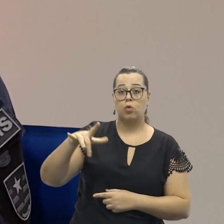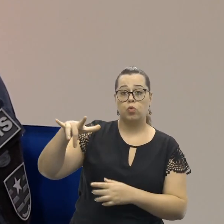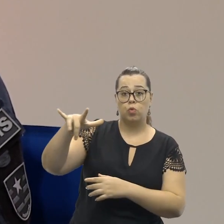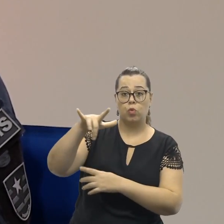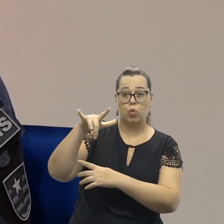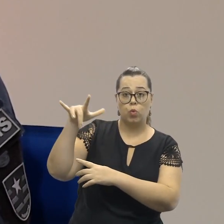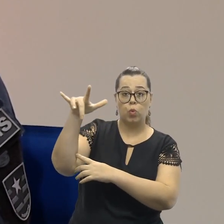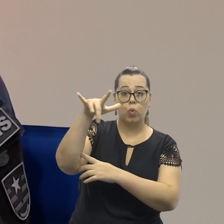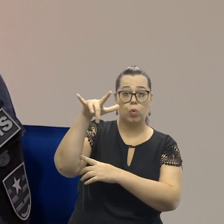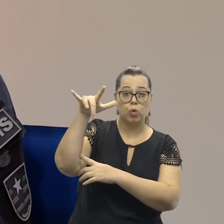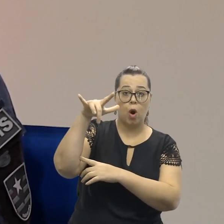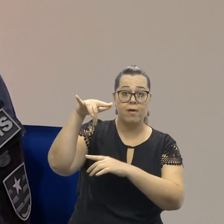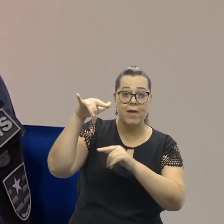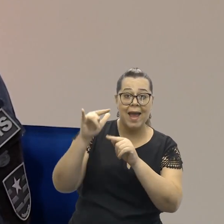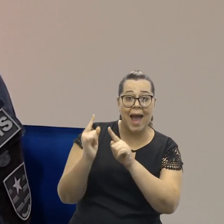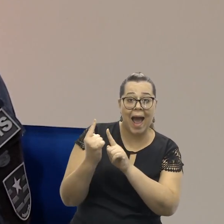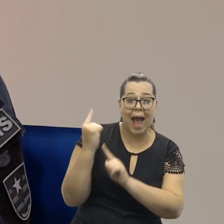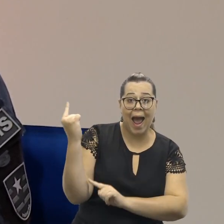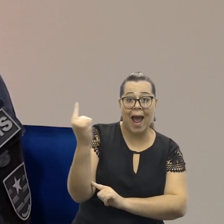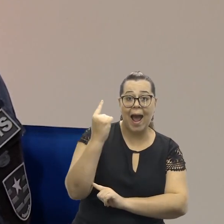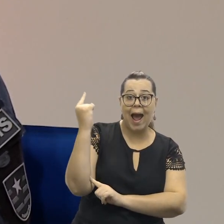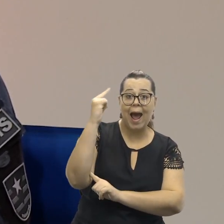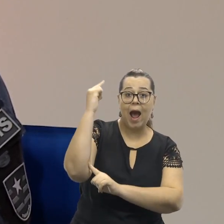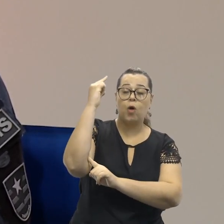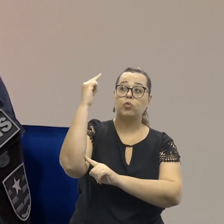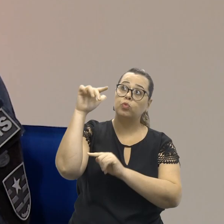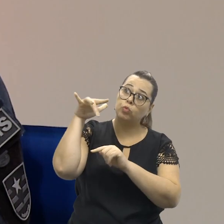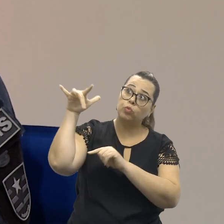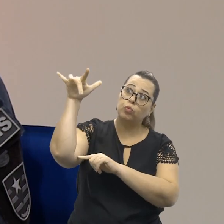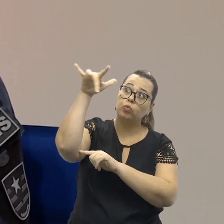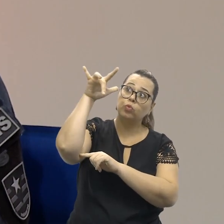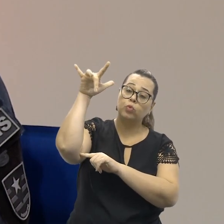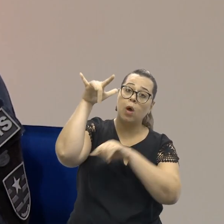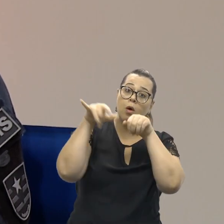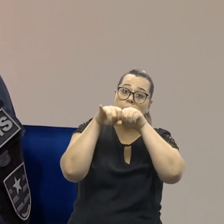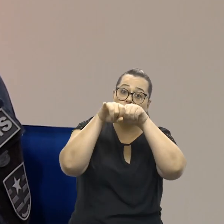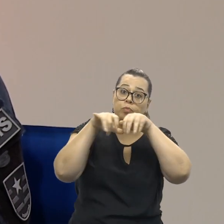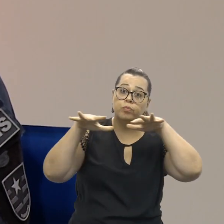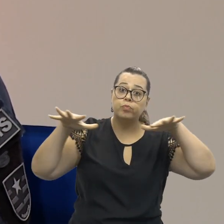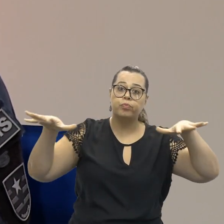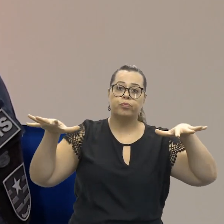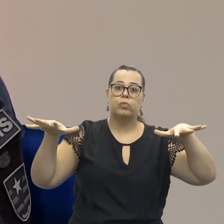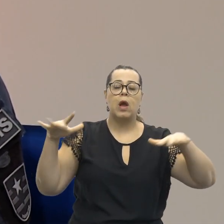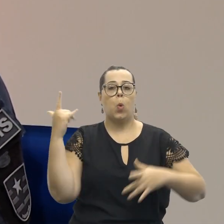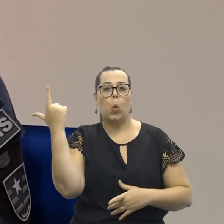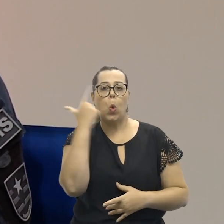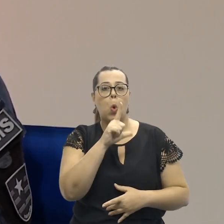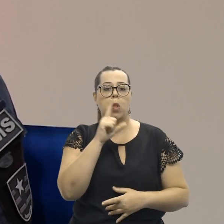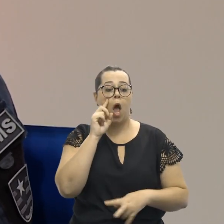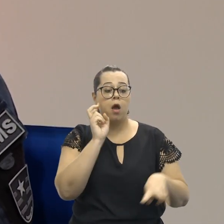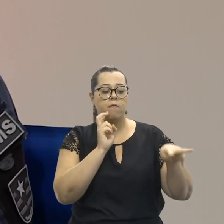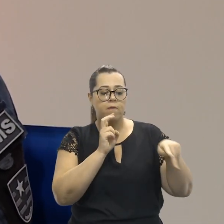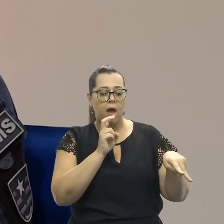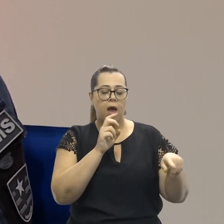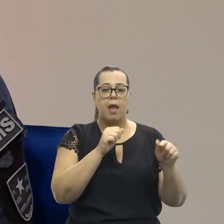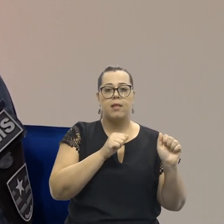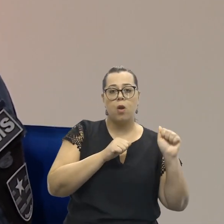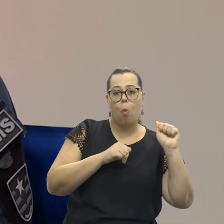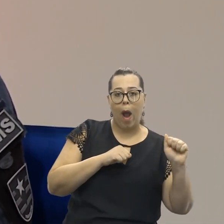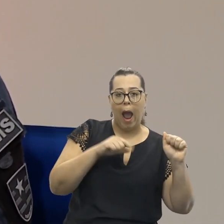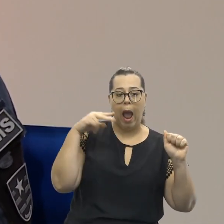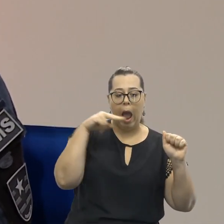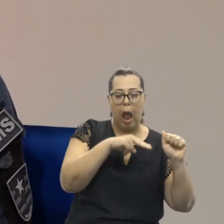é possível que ele faça a observação de infrações de trânsito em múltiplos cruzamentos. Então ele pode estar no cruzamento